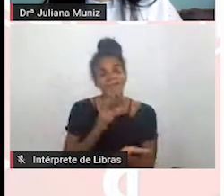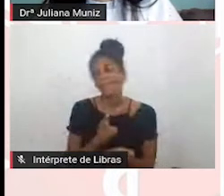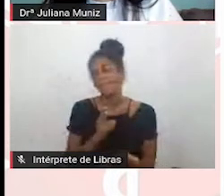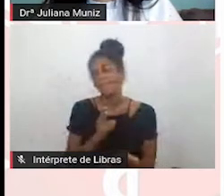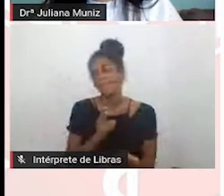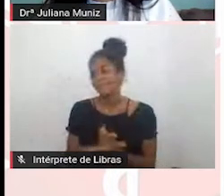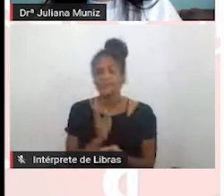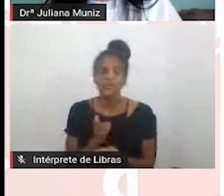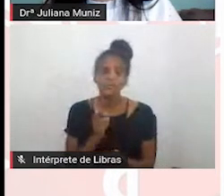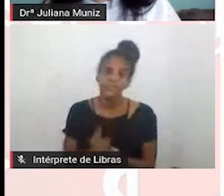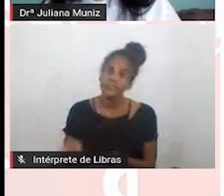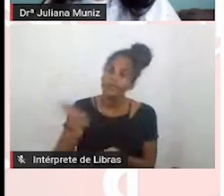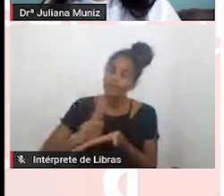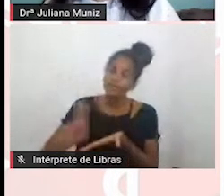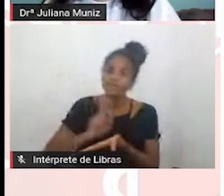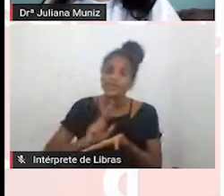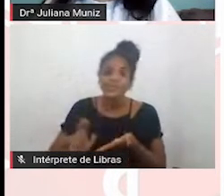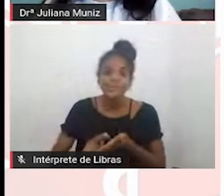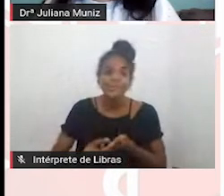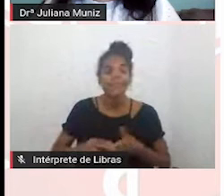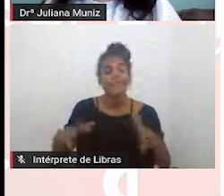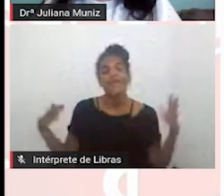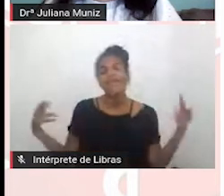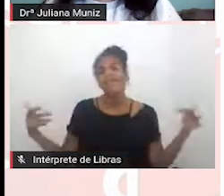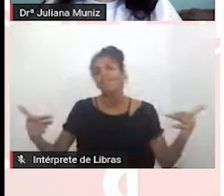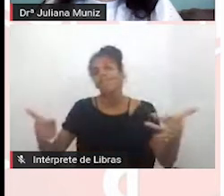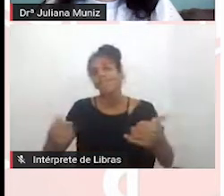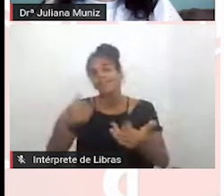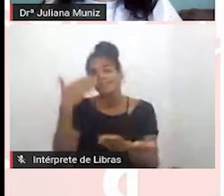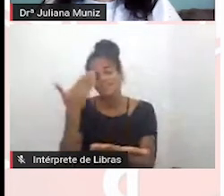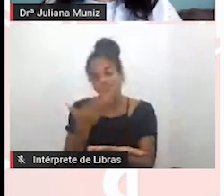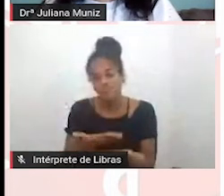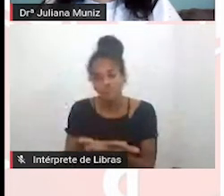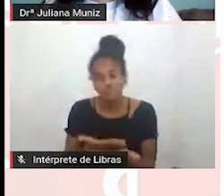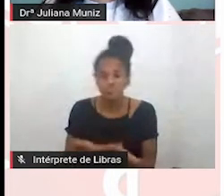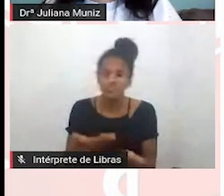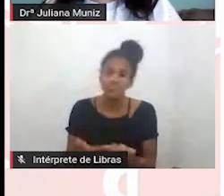estudos em andamento e resolver o que é que realmente é e o que não é eficaz. Pode passar.